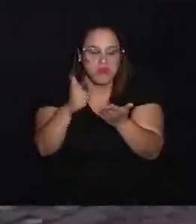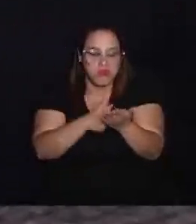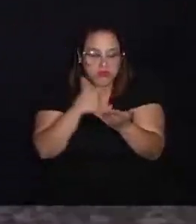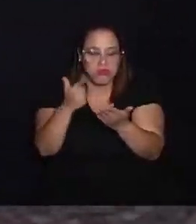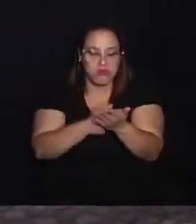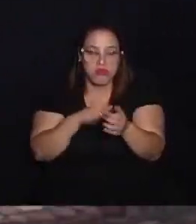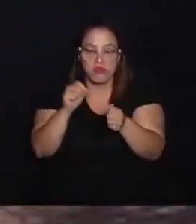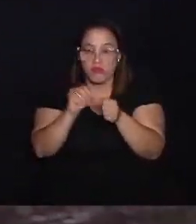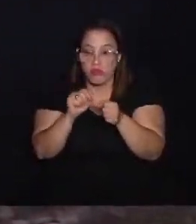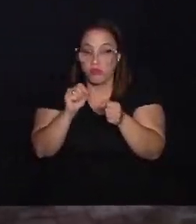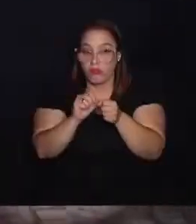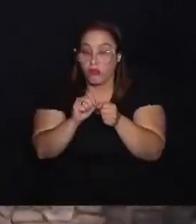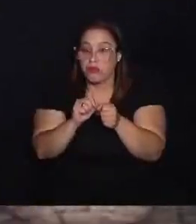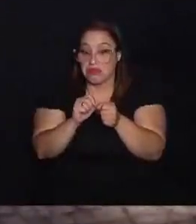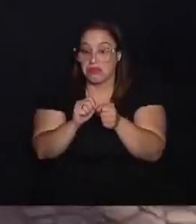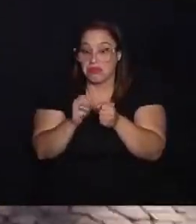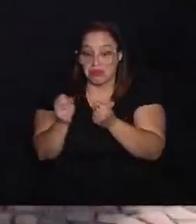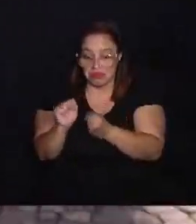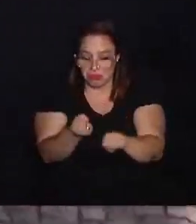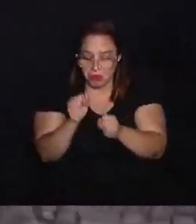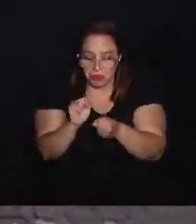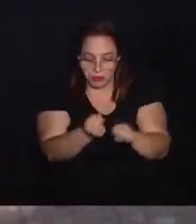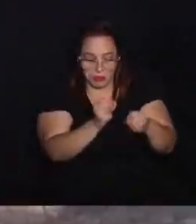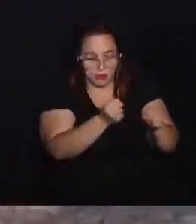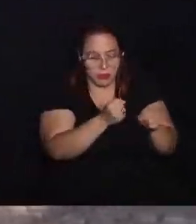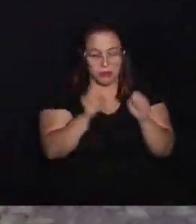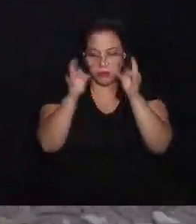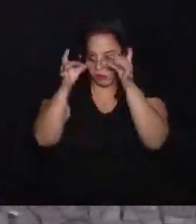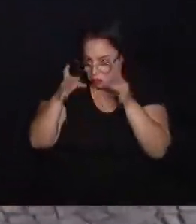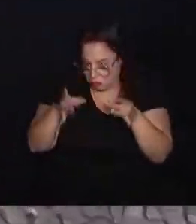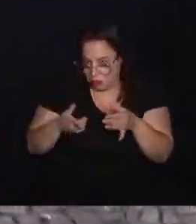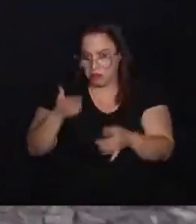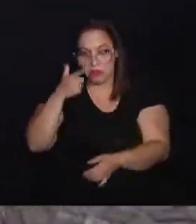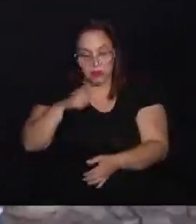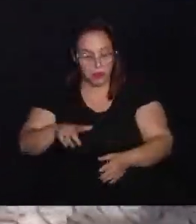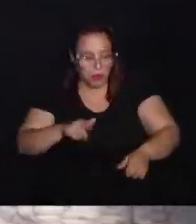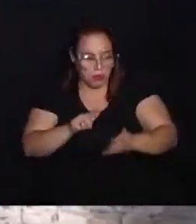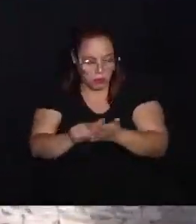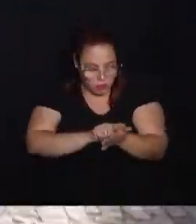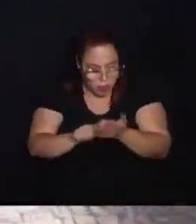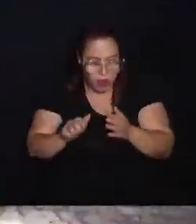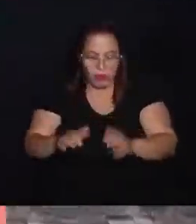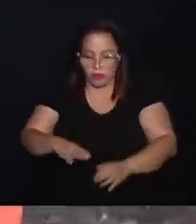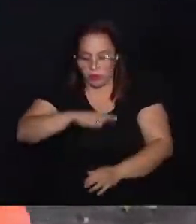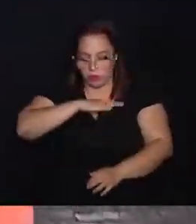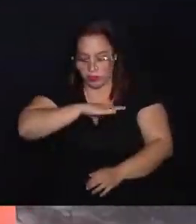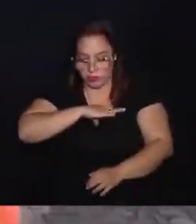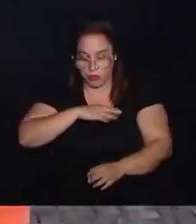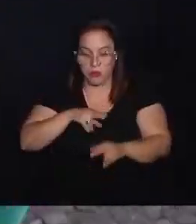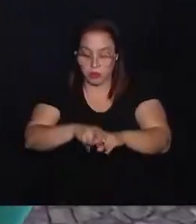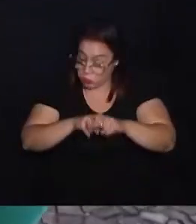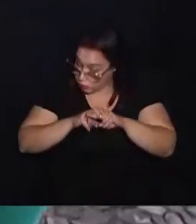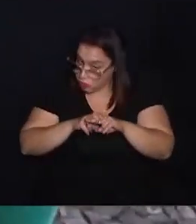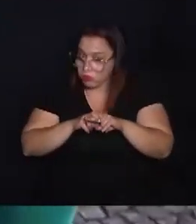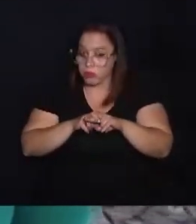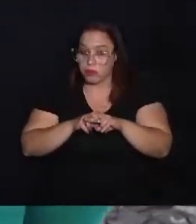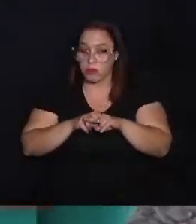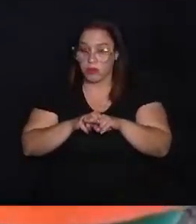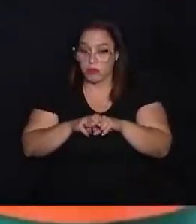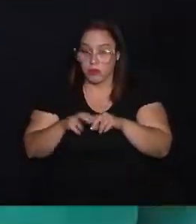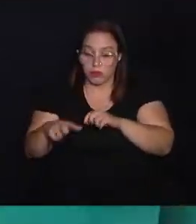Campinas, que a INDEC informou que o trânsito foi tranquilo, a operação, não é? Tudo tranquila. Alguns pequenos pontos